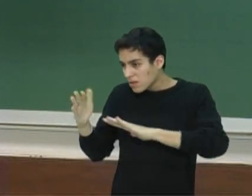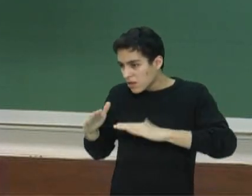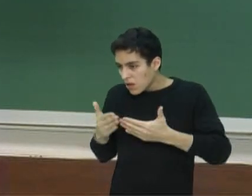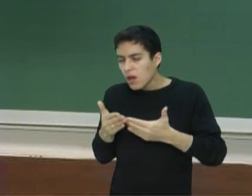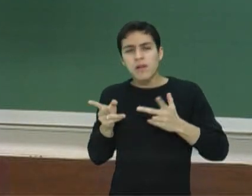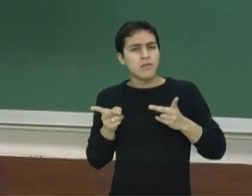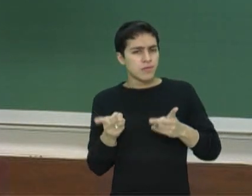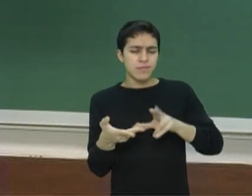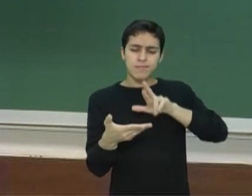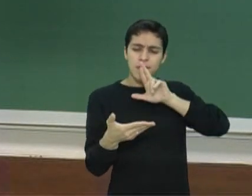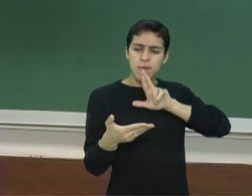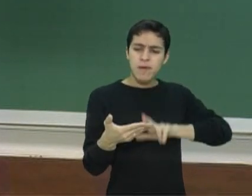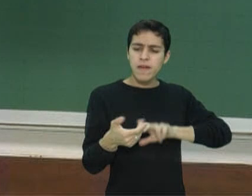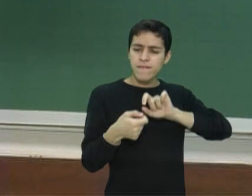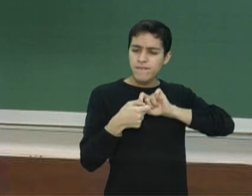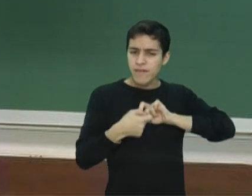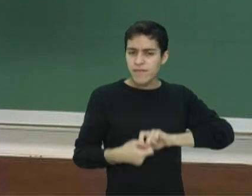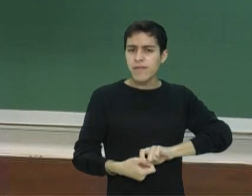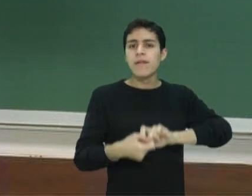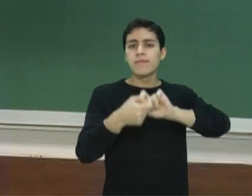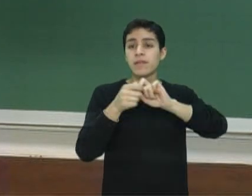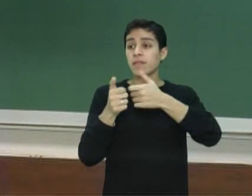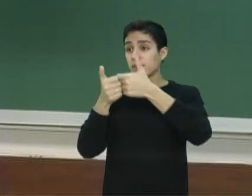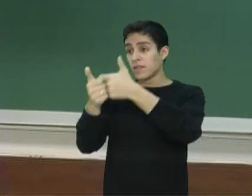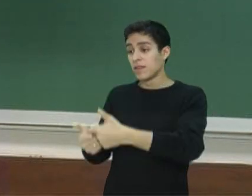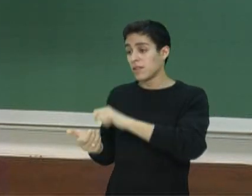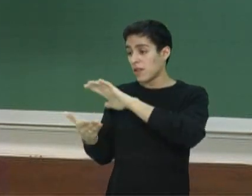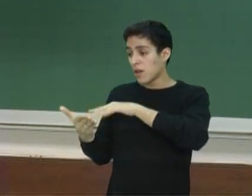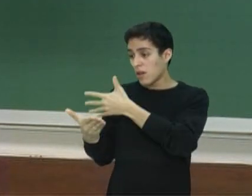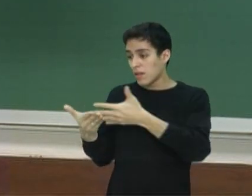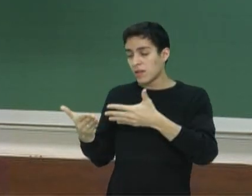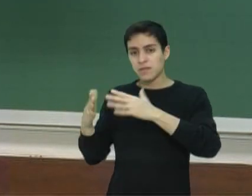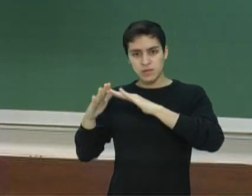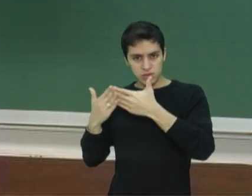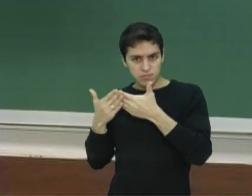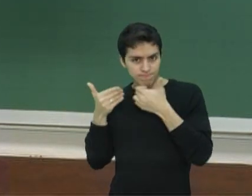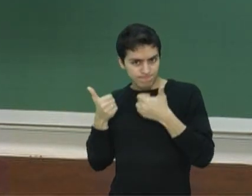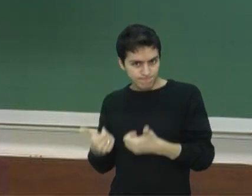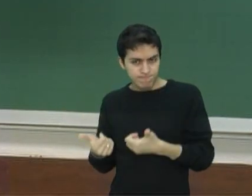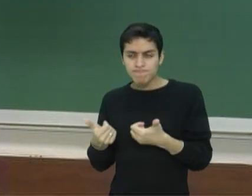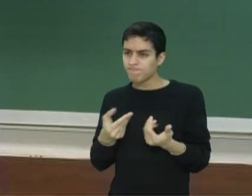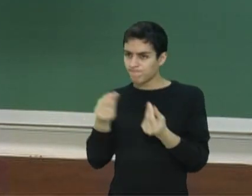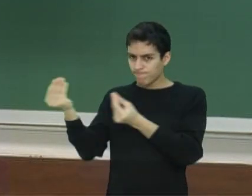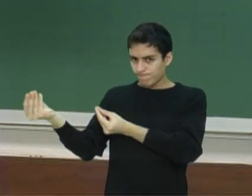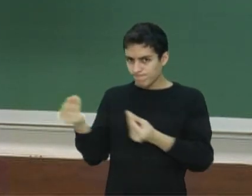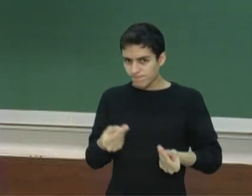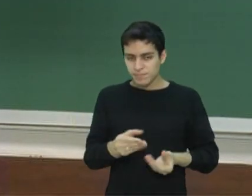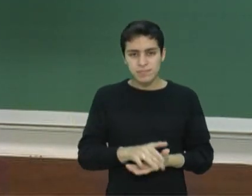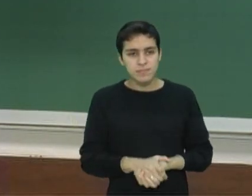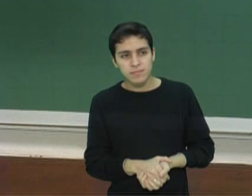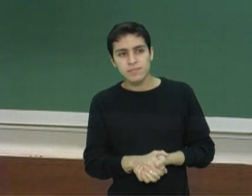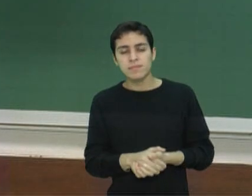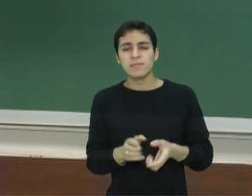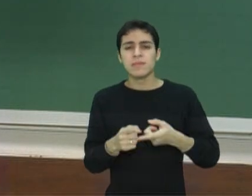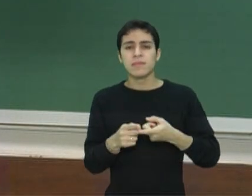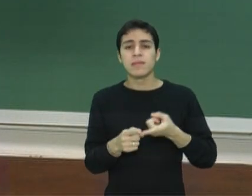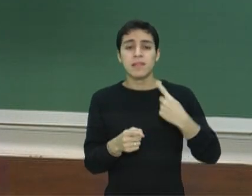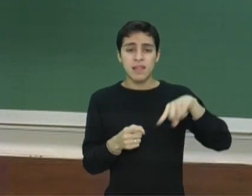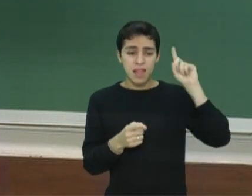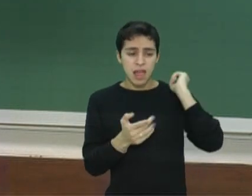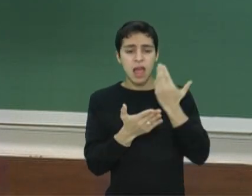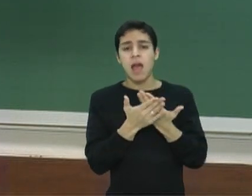e entregando de acordo com o cronograma da sua escola. Bien? Que vimos em la classe passada? Na